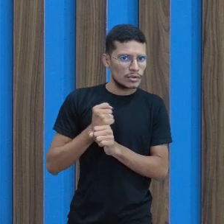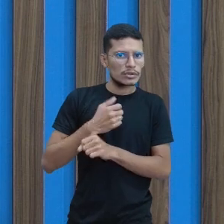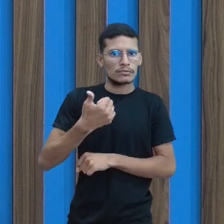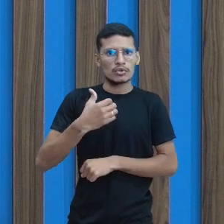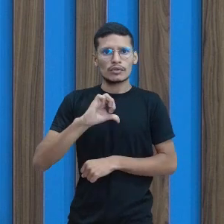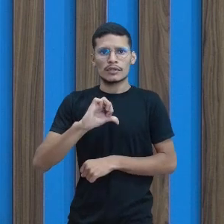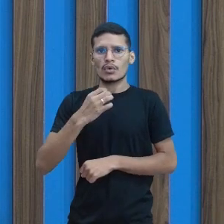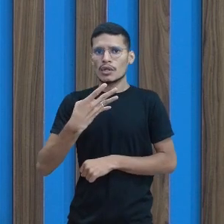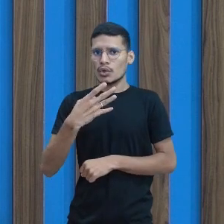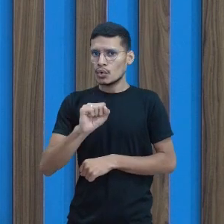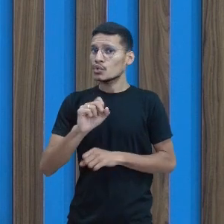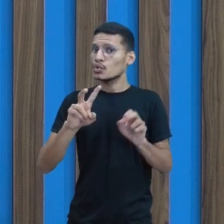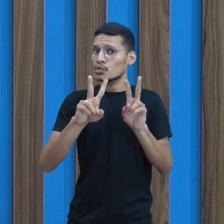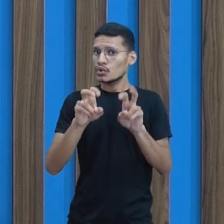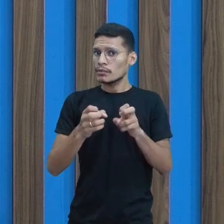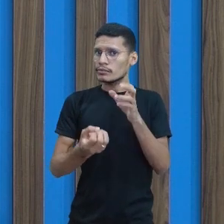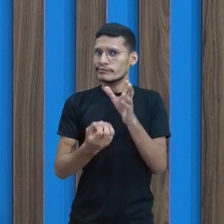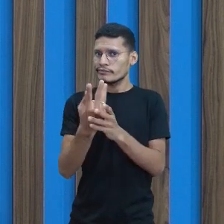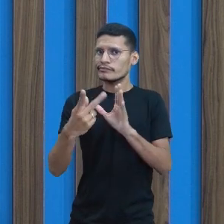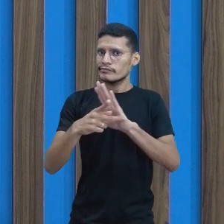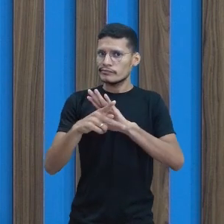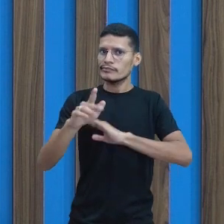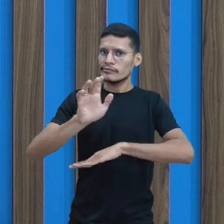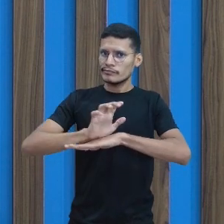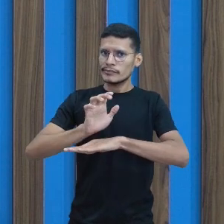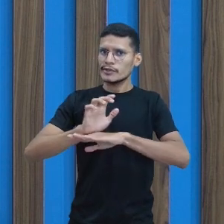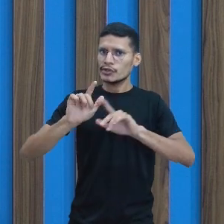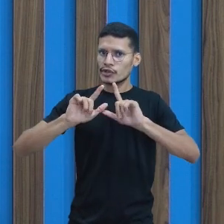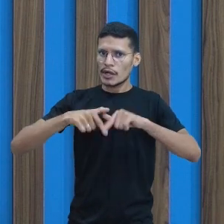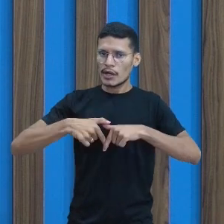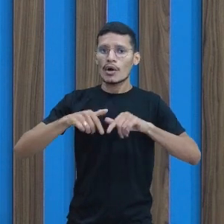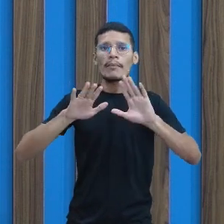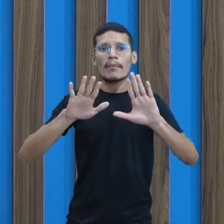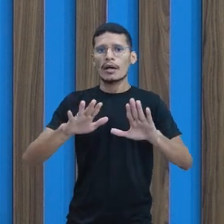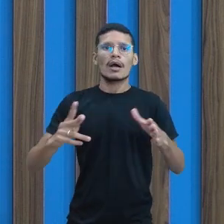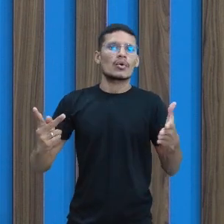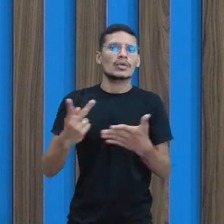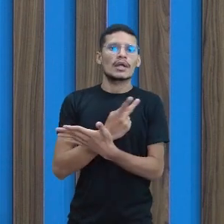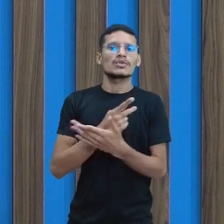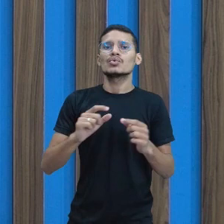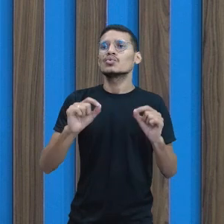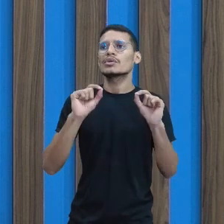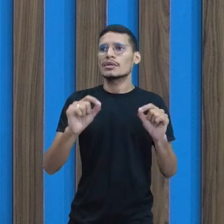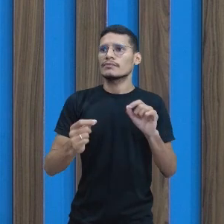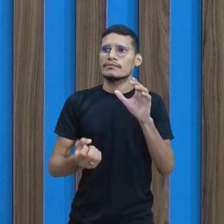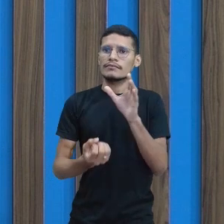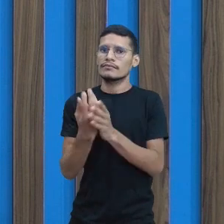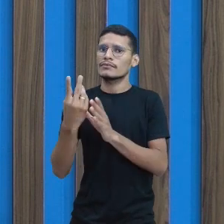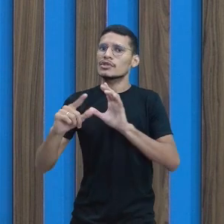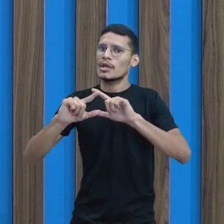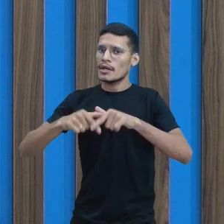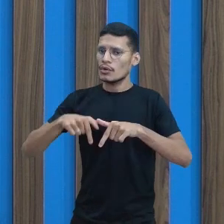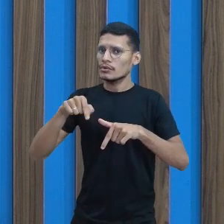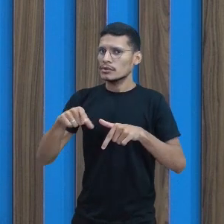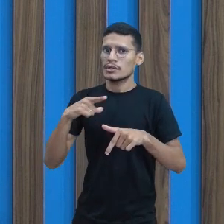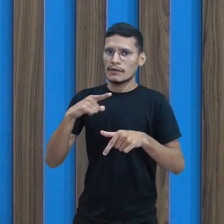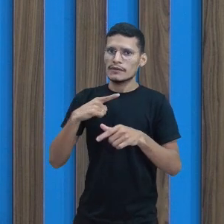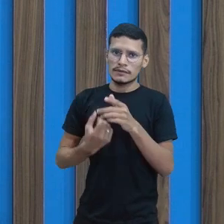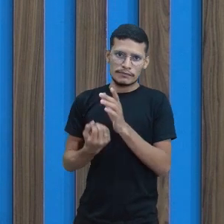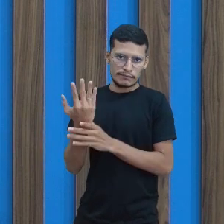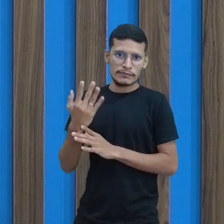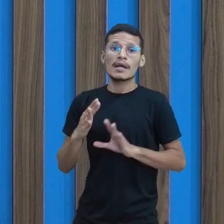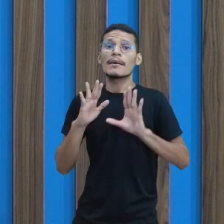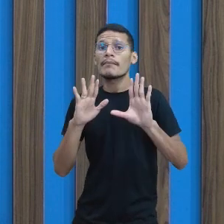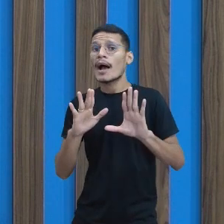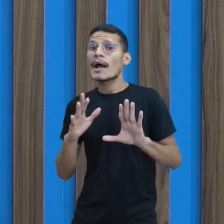1948, né, na questão da criação dos dois estados, né, mas que terminou resultando na criação do Estado de Israel.